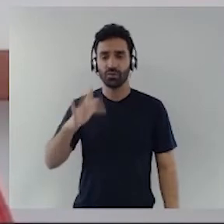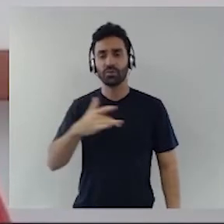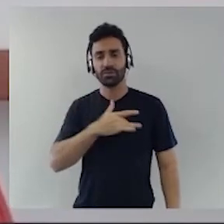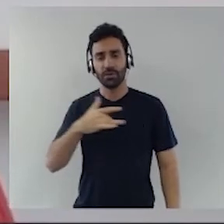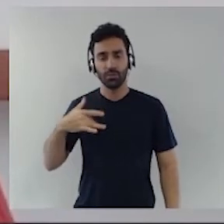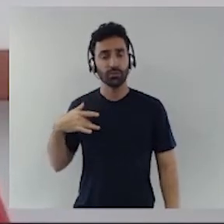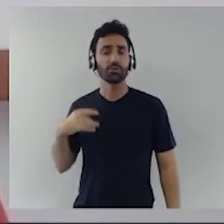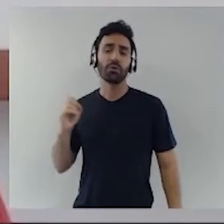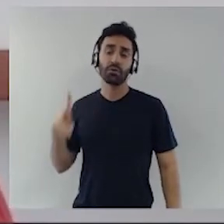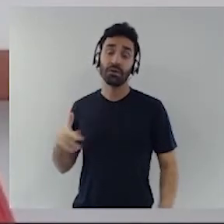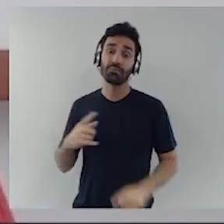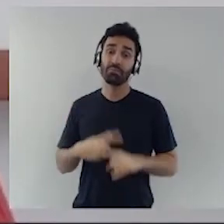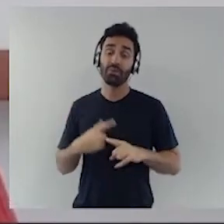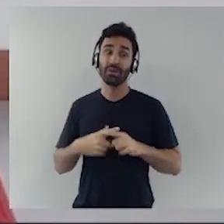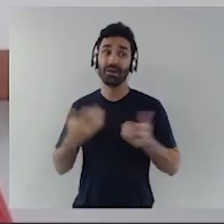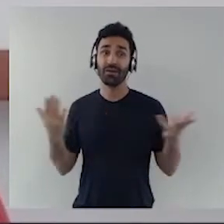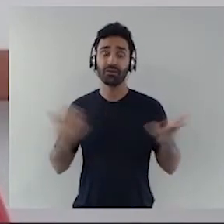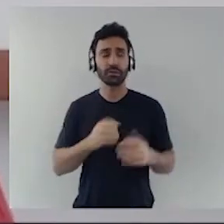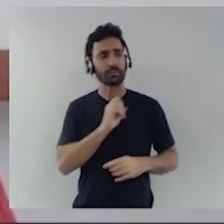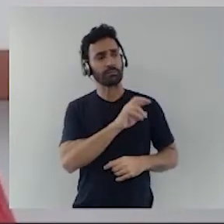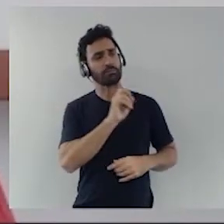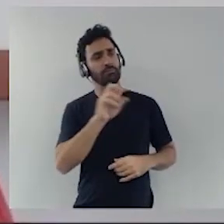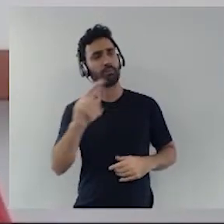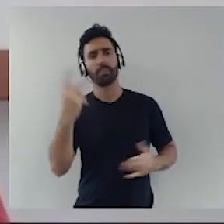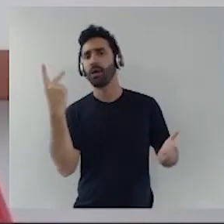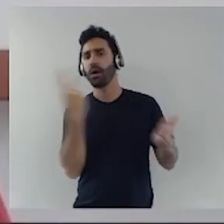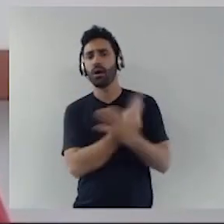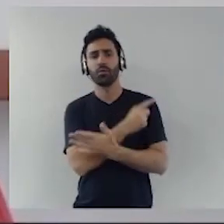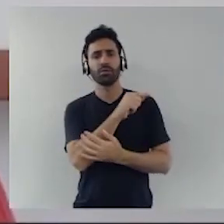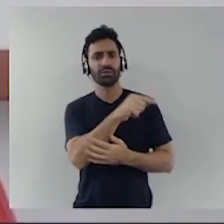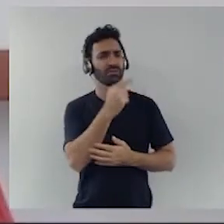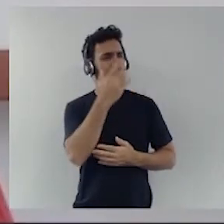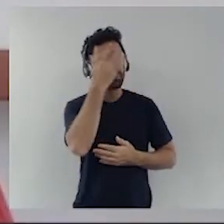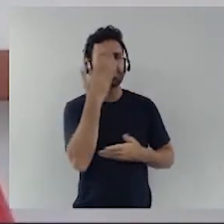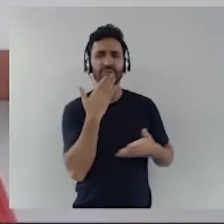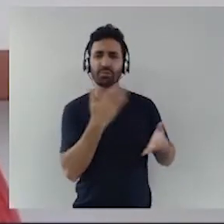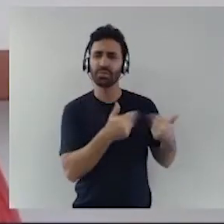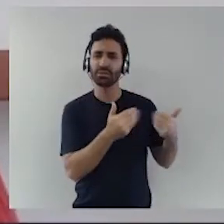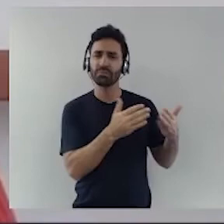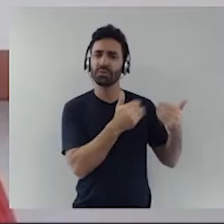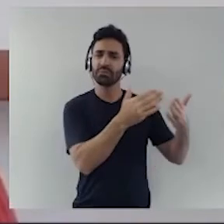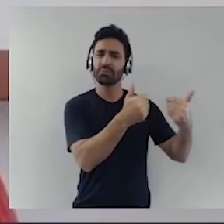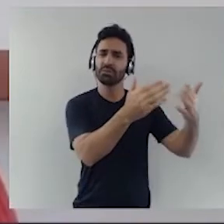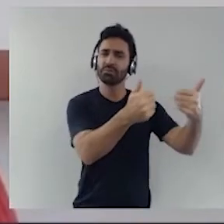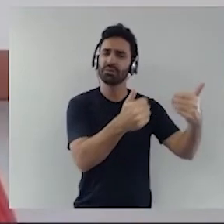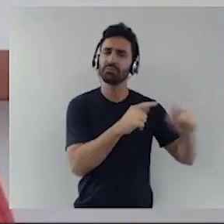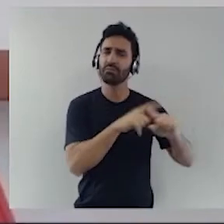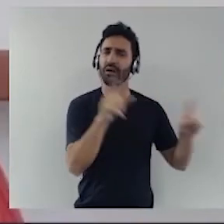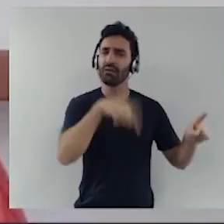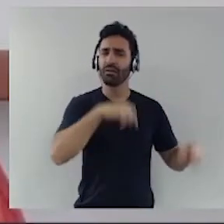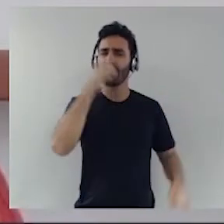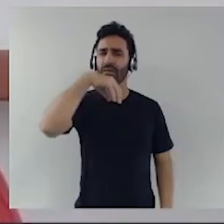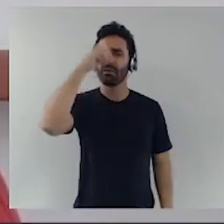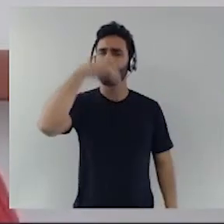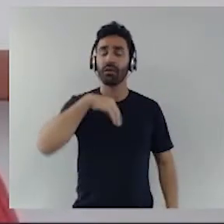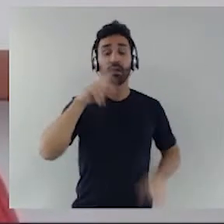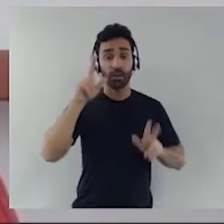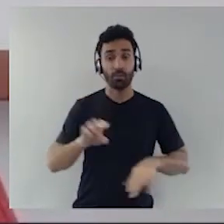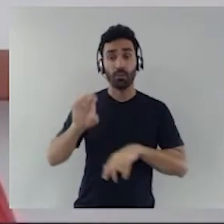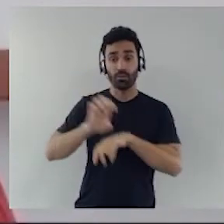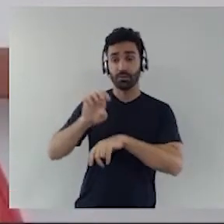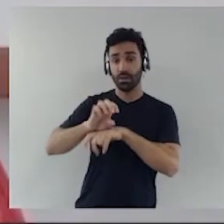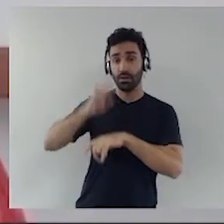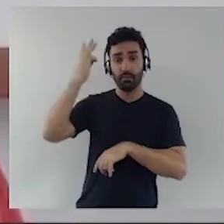de situações de abuso uma das requisições então a gente viu situações como no caso do